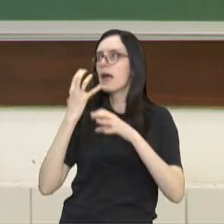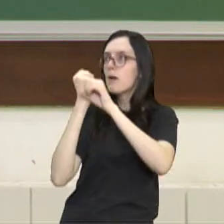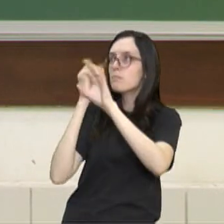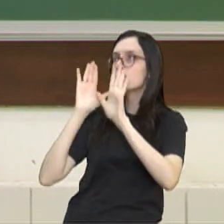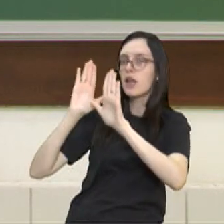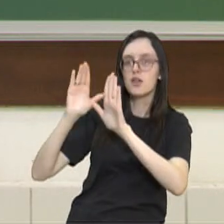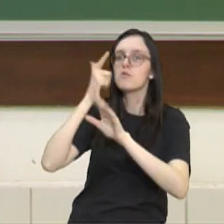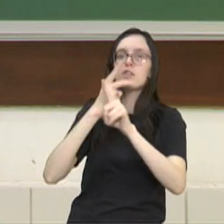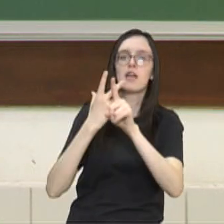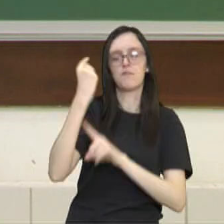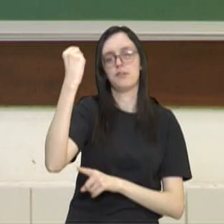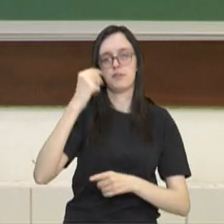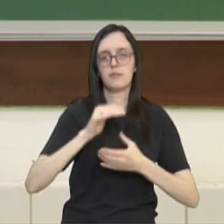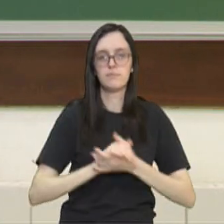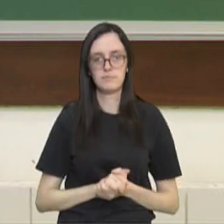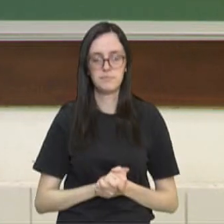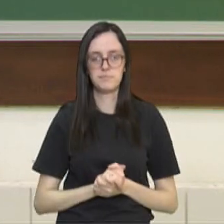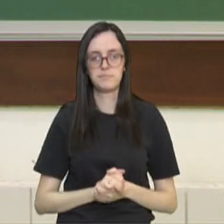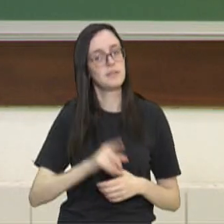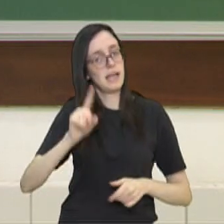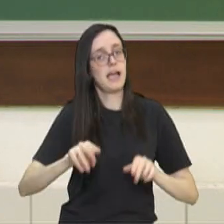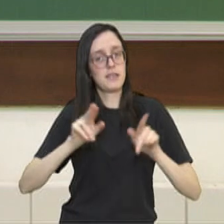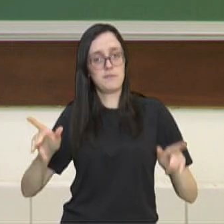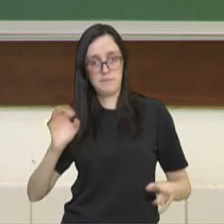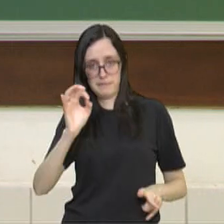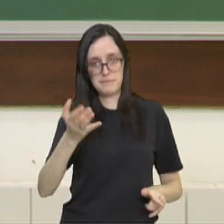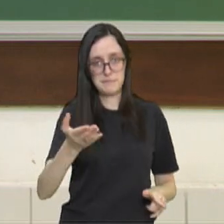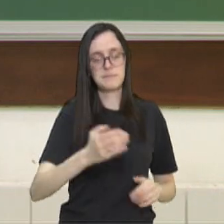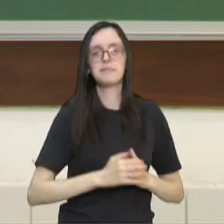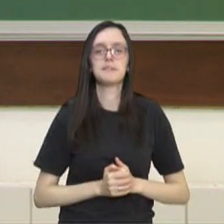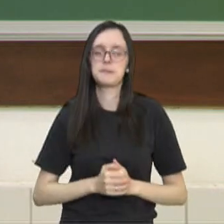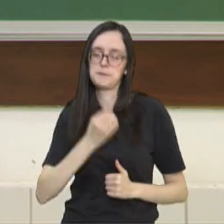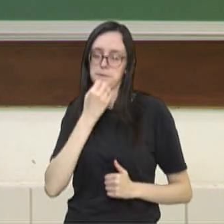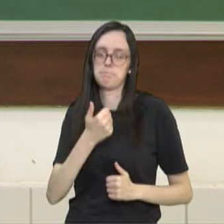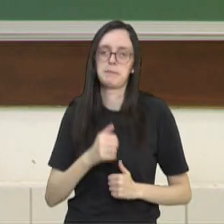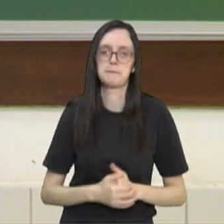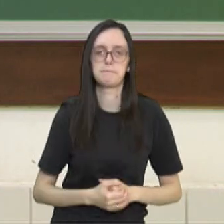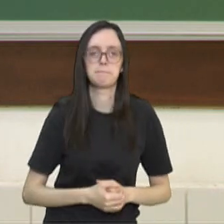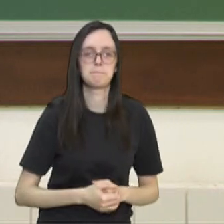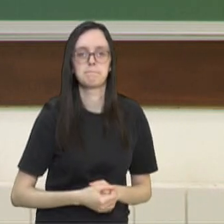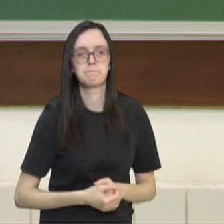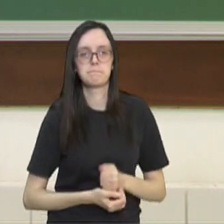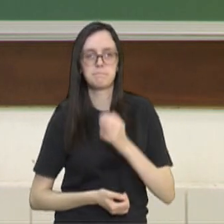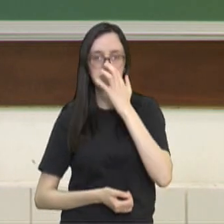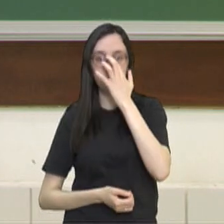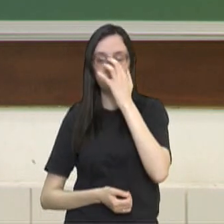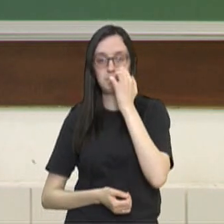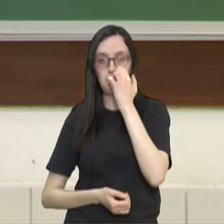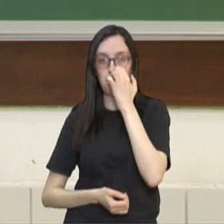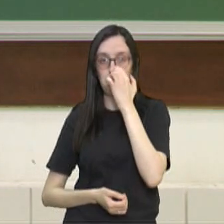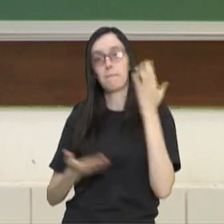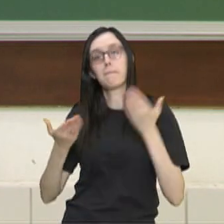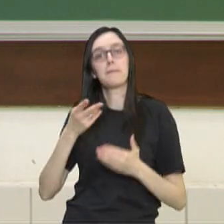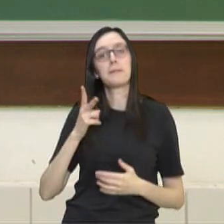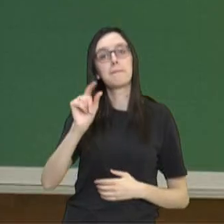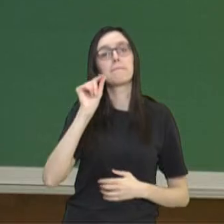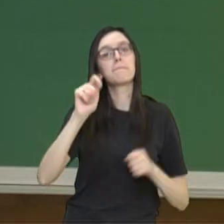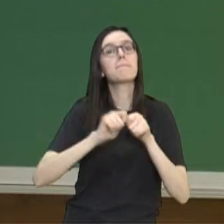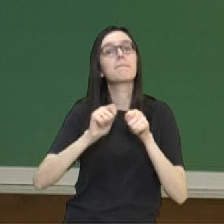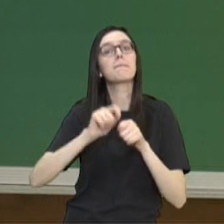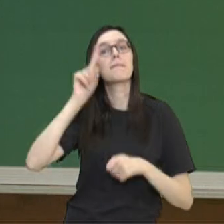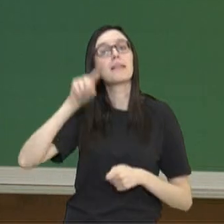fazer? Intensificar o ataque. Já estamos perdendo, faltam 2 minutos no futsal, 2 minutos dá para fazer muita coisa.